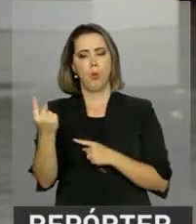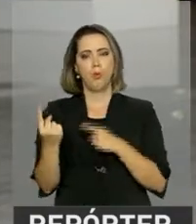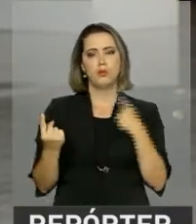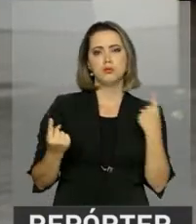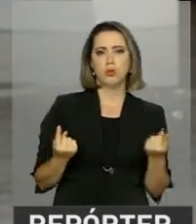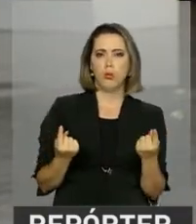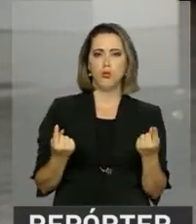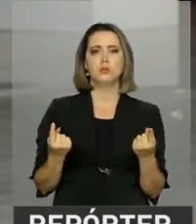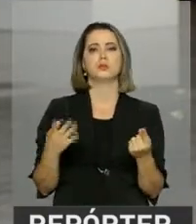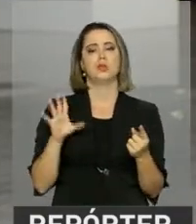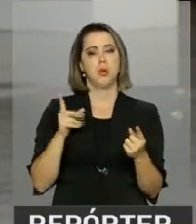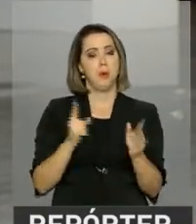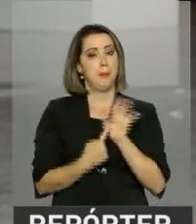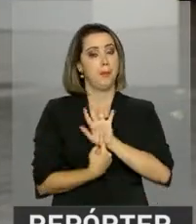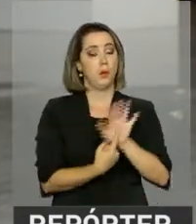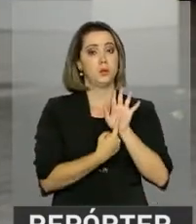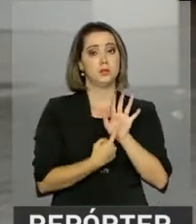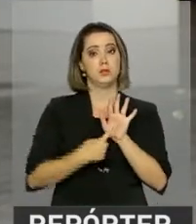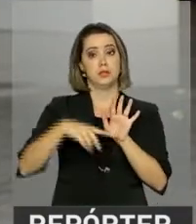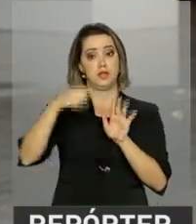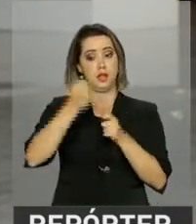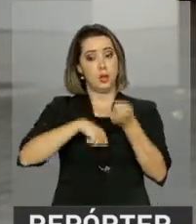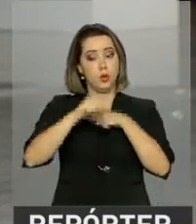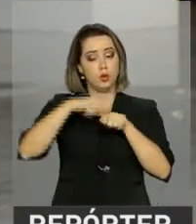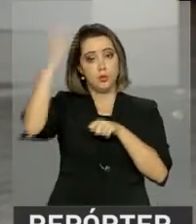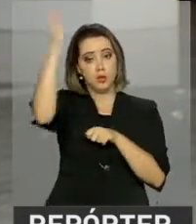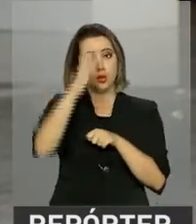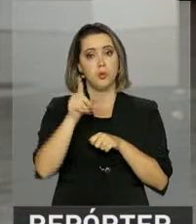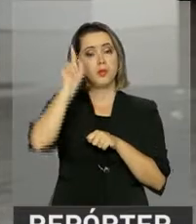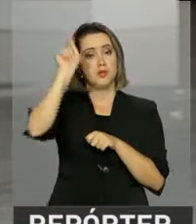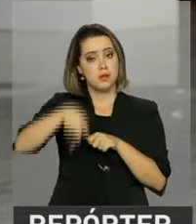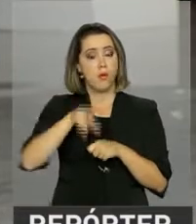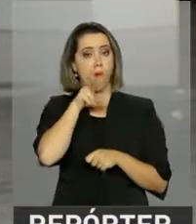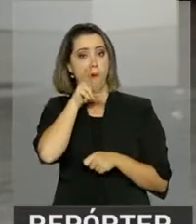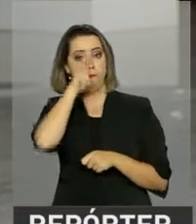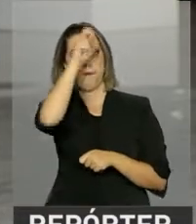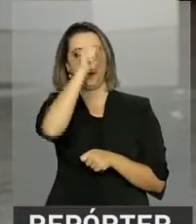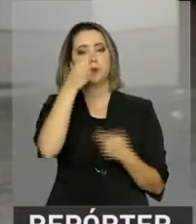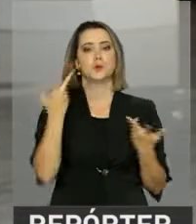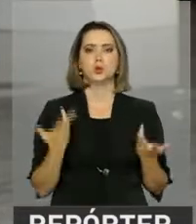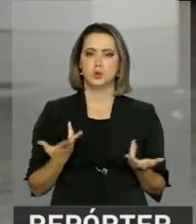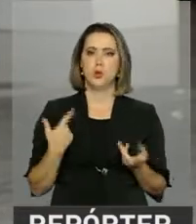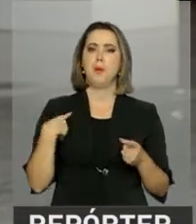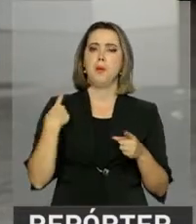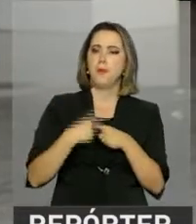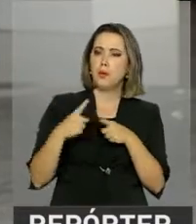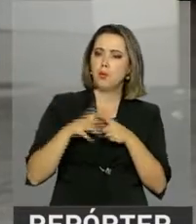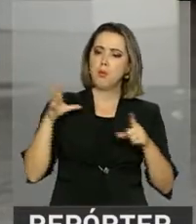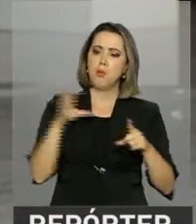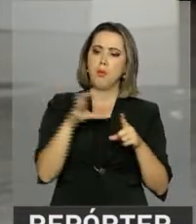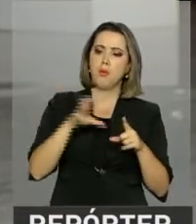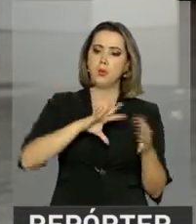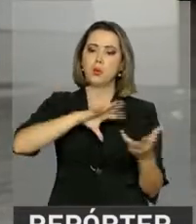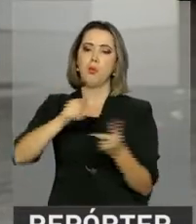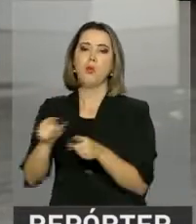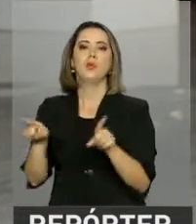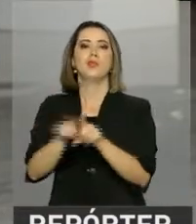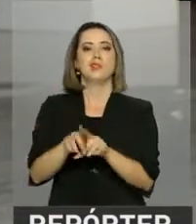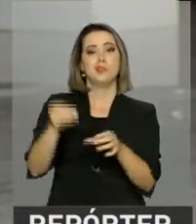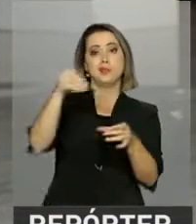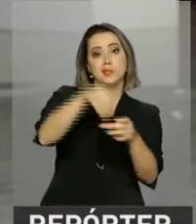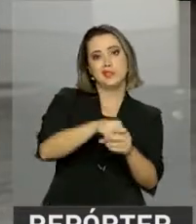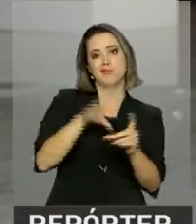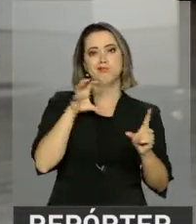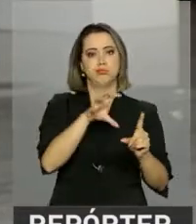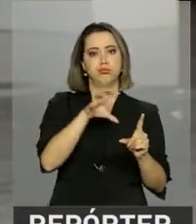demonstra que o sistema financeiro brasileiro é resiliente é forte a choques externos e internos o